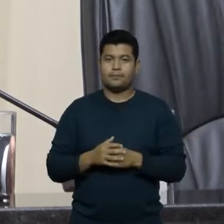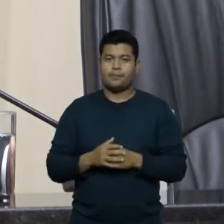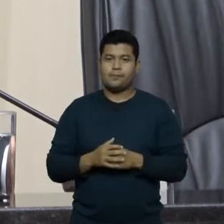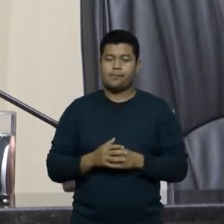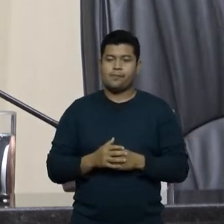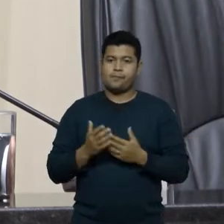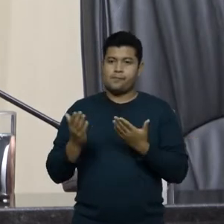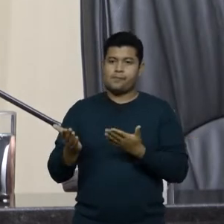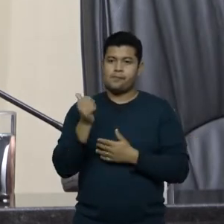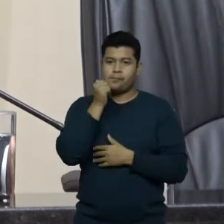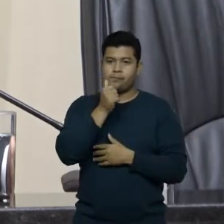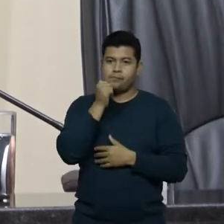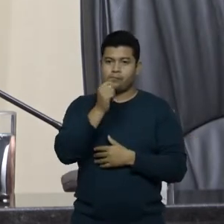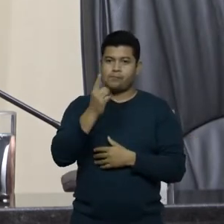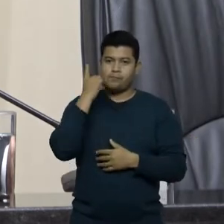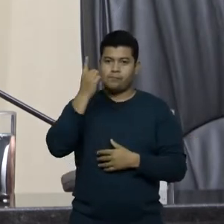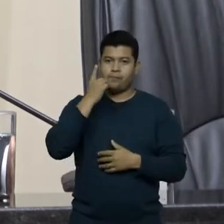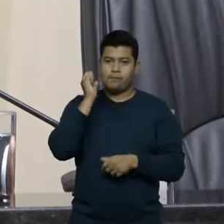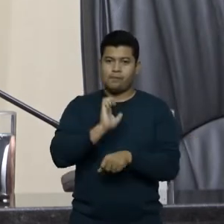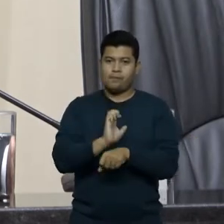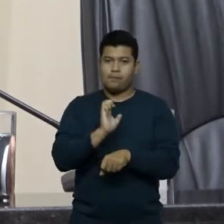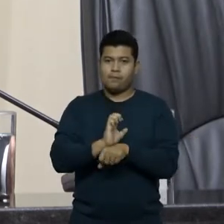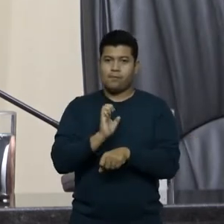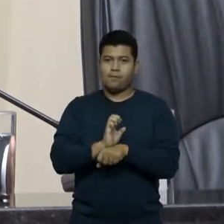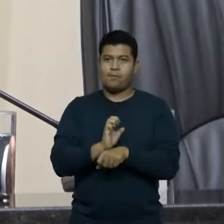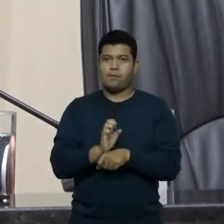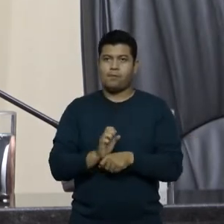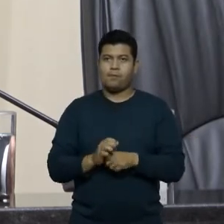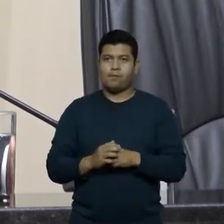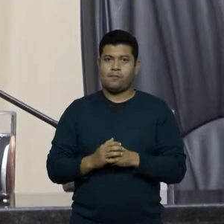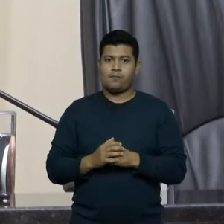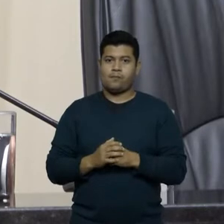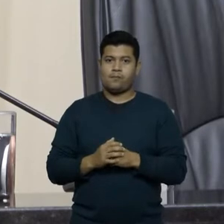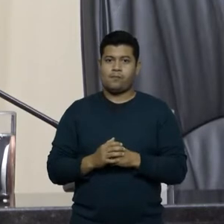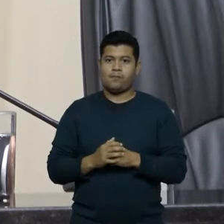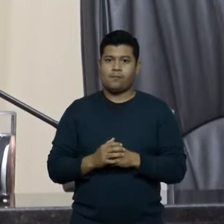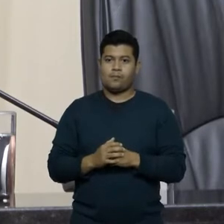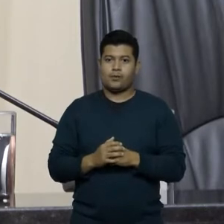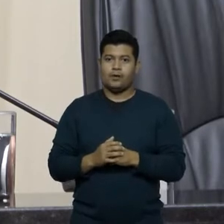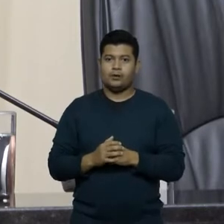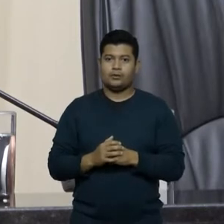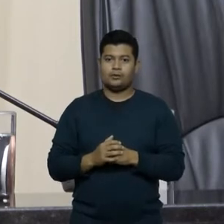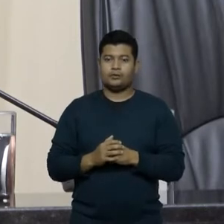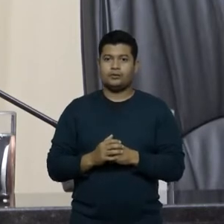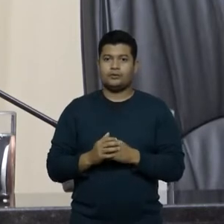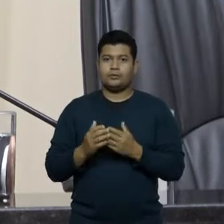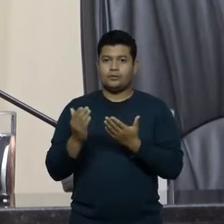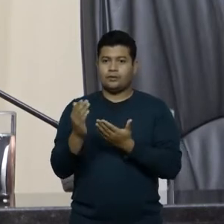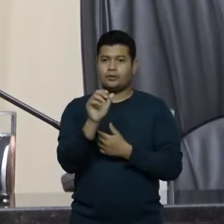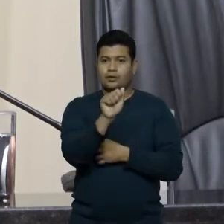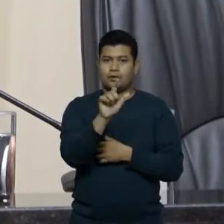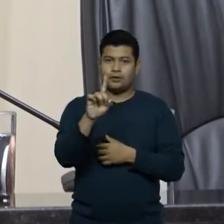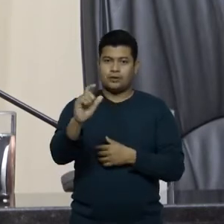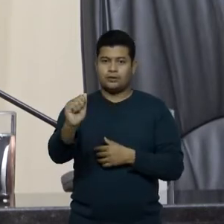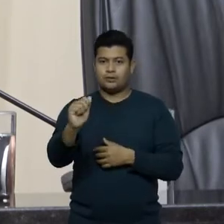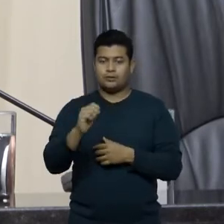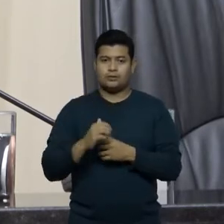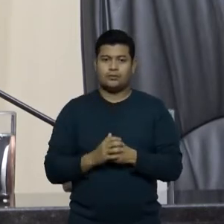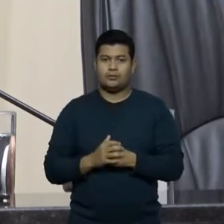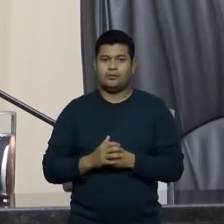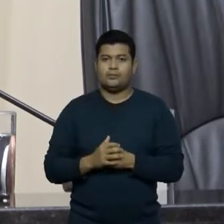excelentíssima senhora add o cloud da Condessa de Azambuja ada de Luca